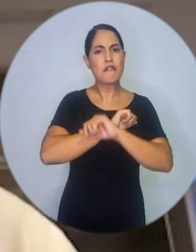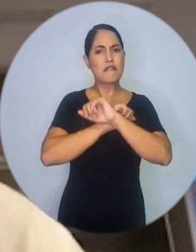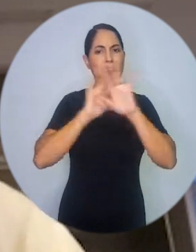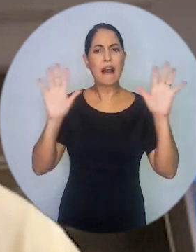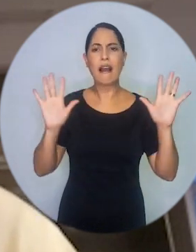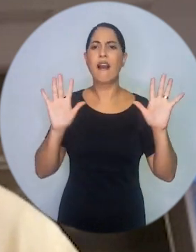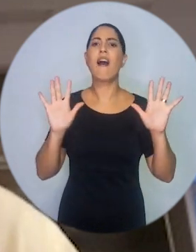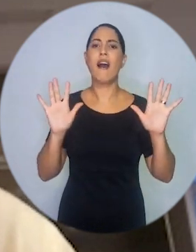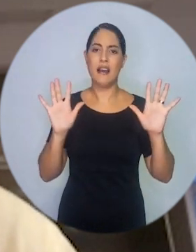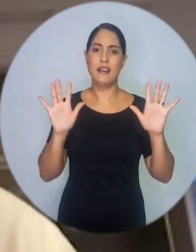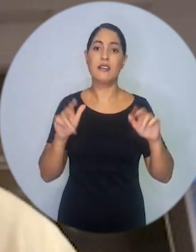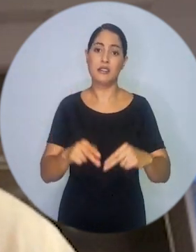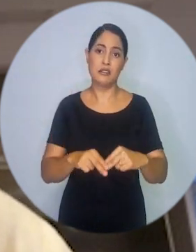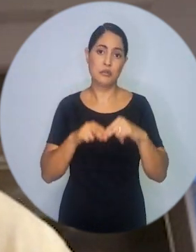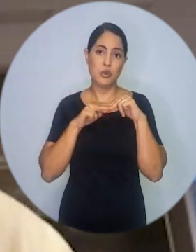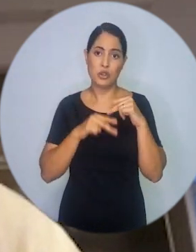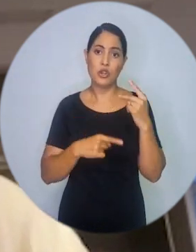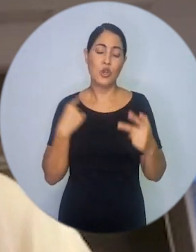Uma prova